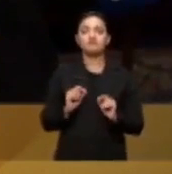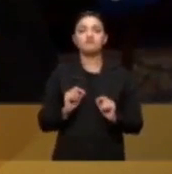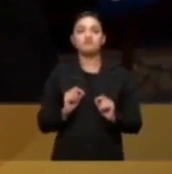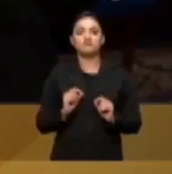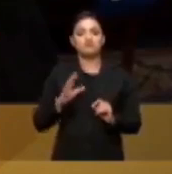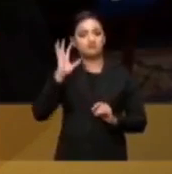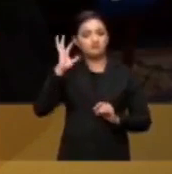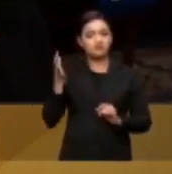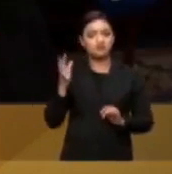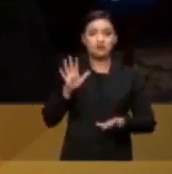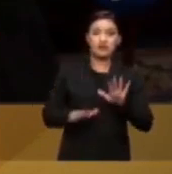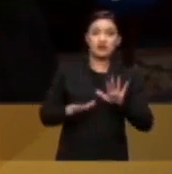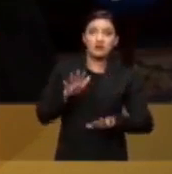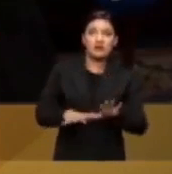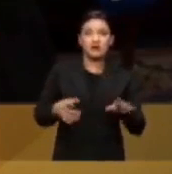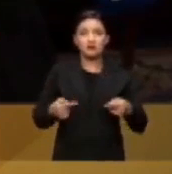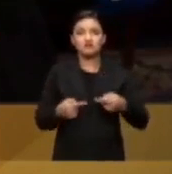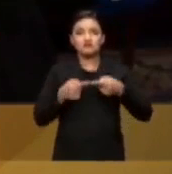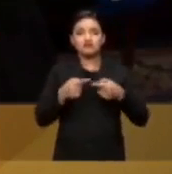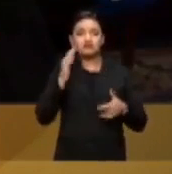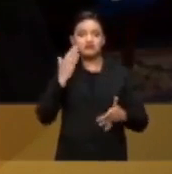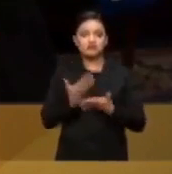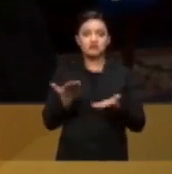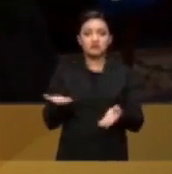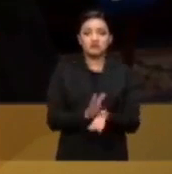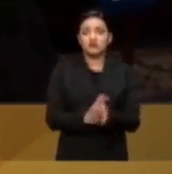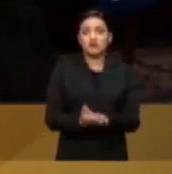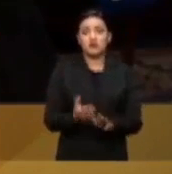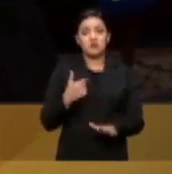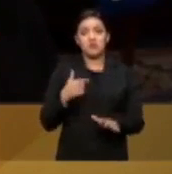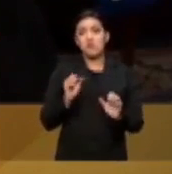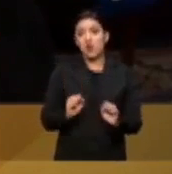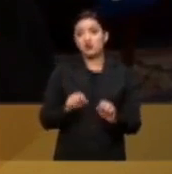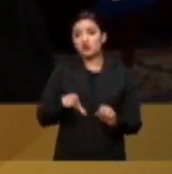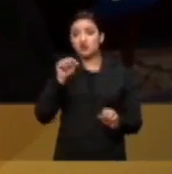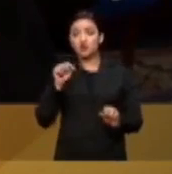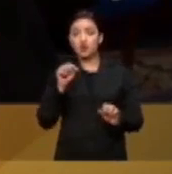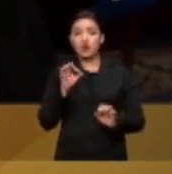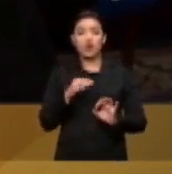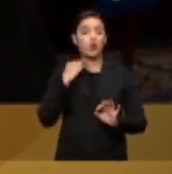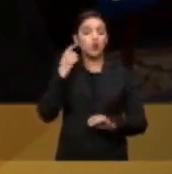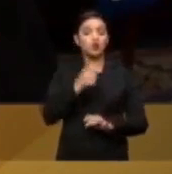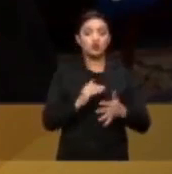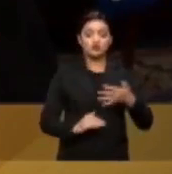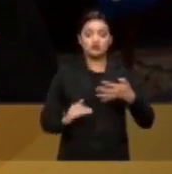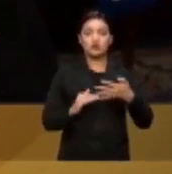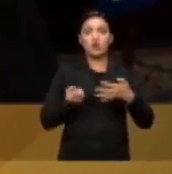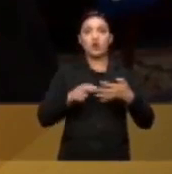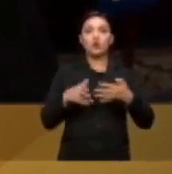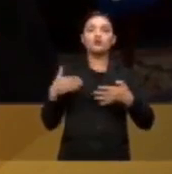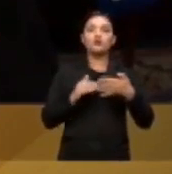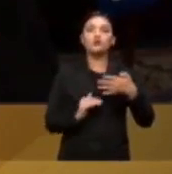suas conveniências processuais, ele poderia escolher o juiz de primeiro grau ou ir direto à Suprema Corte